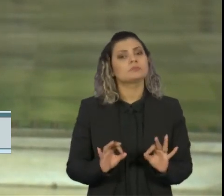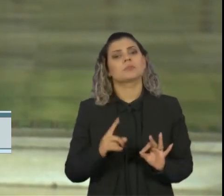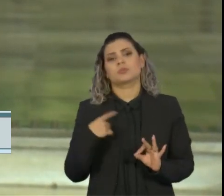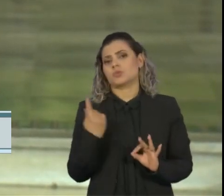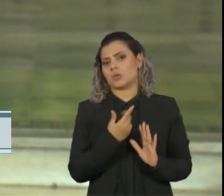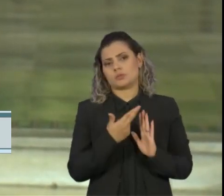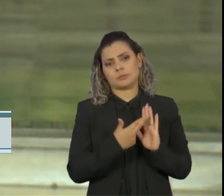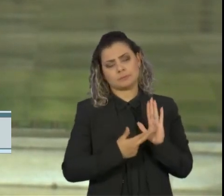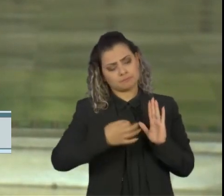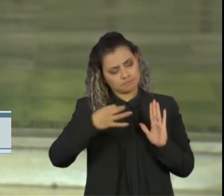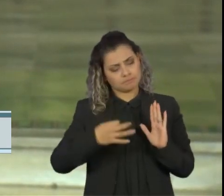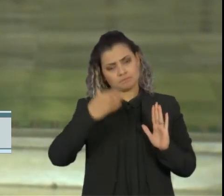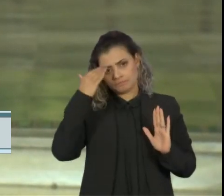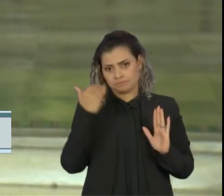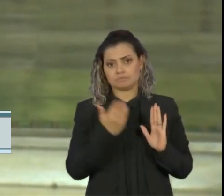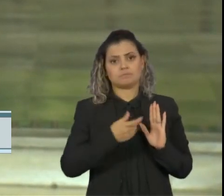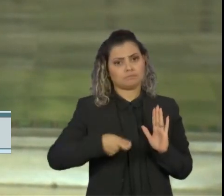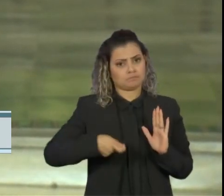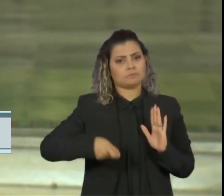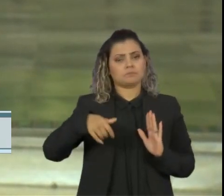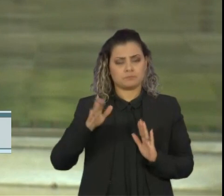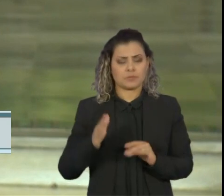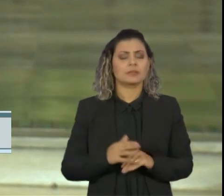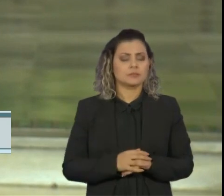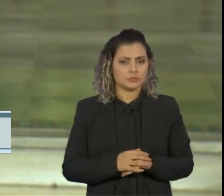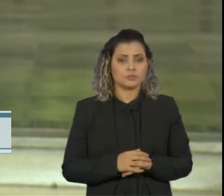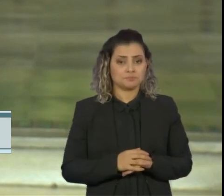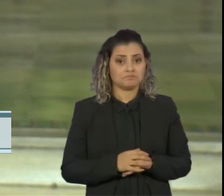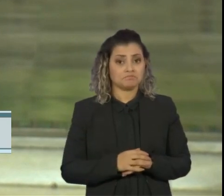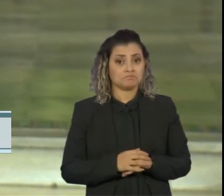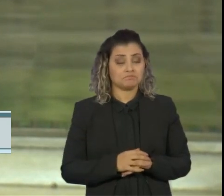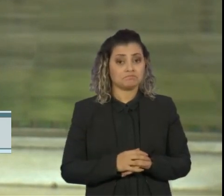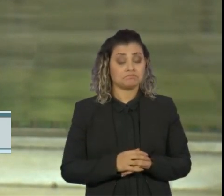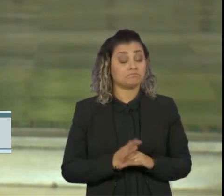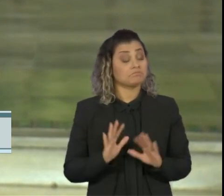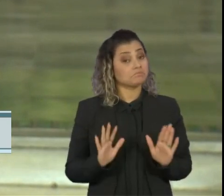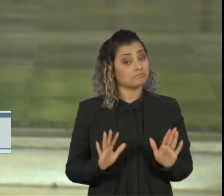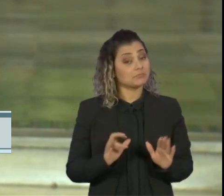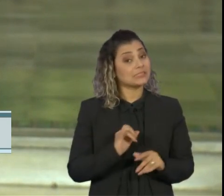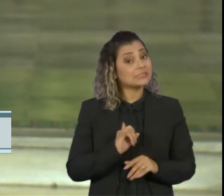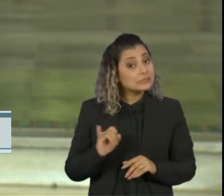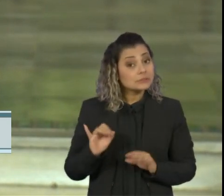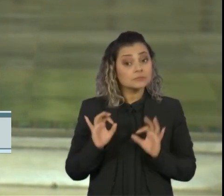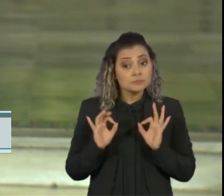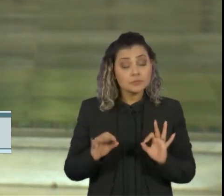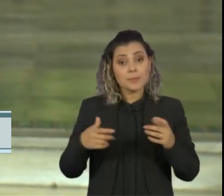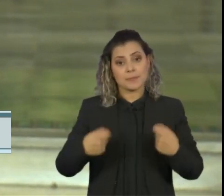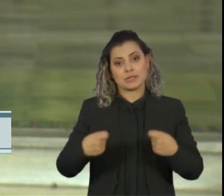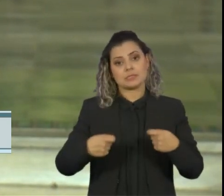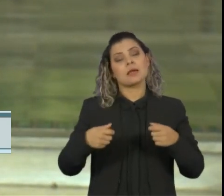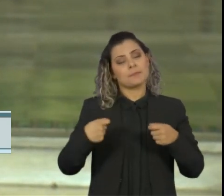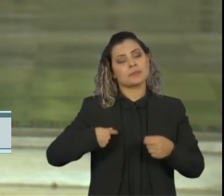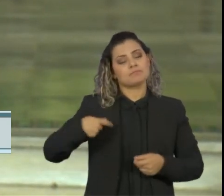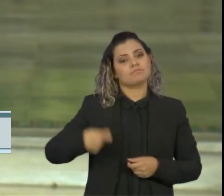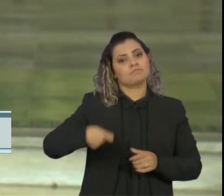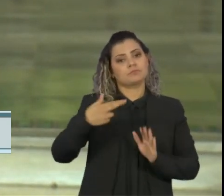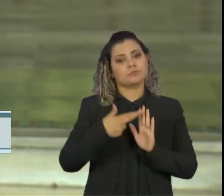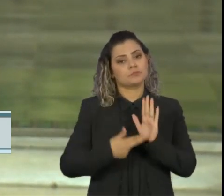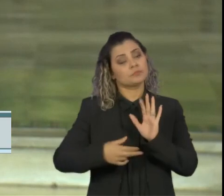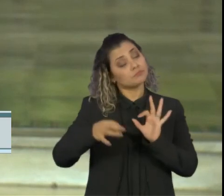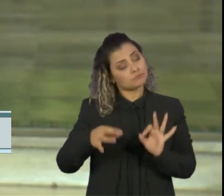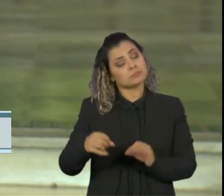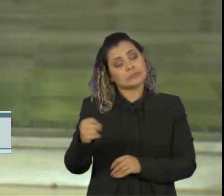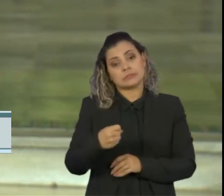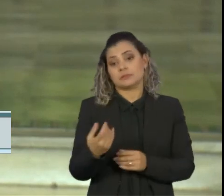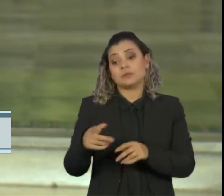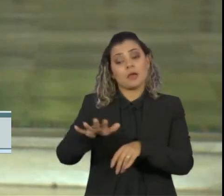tomaremos medidas mais duras, se assim for a referência do Comitê de Saúde do Estado de São